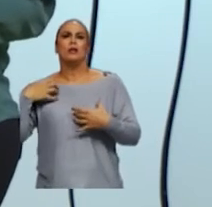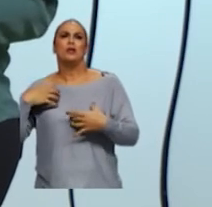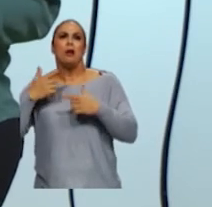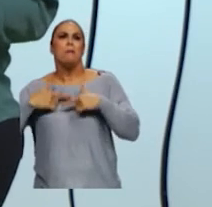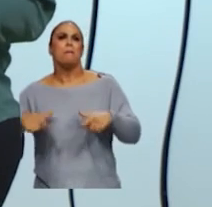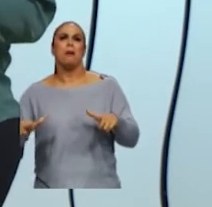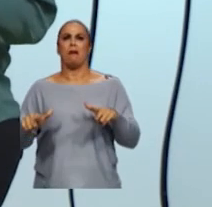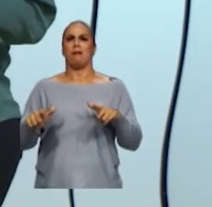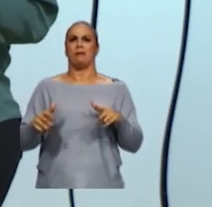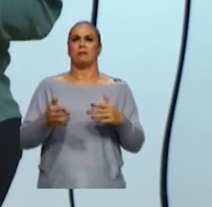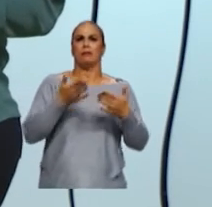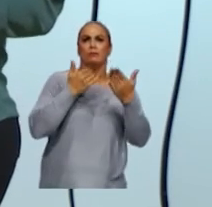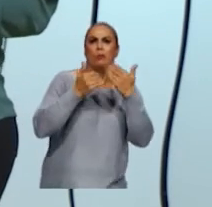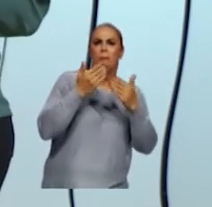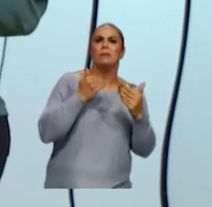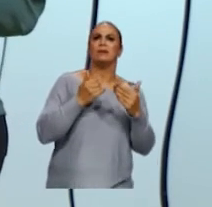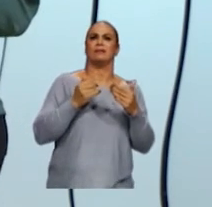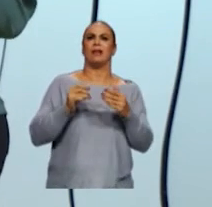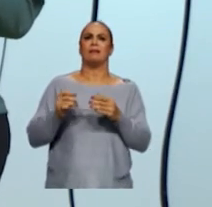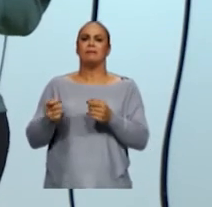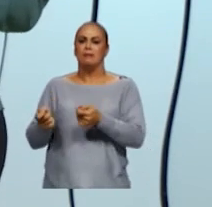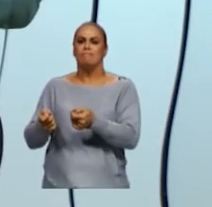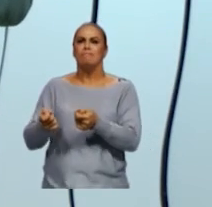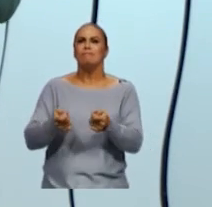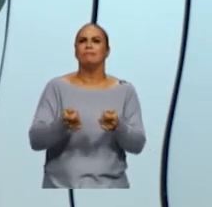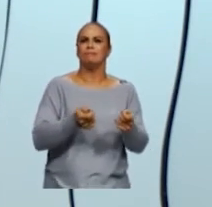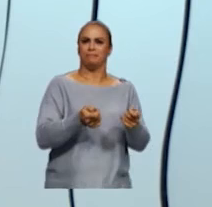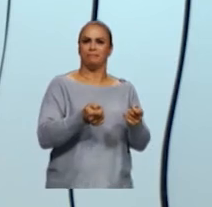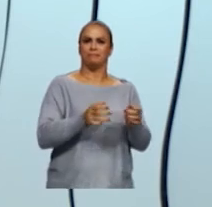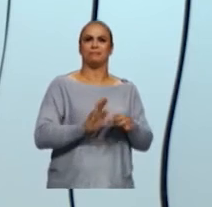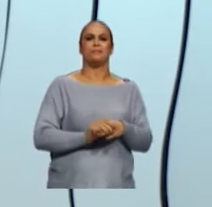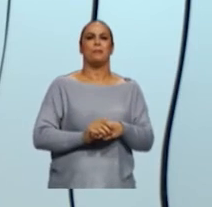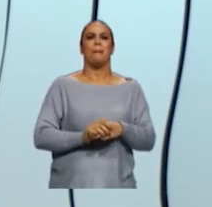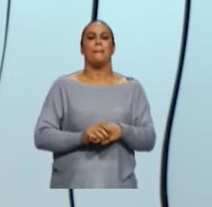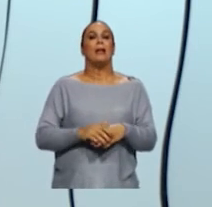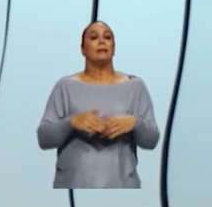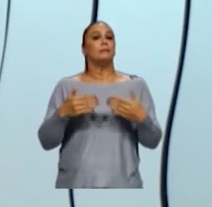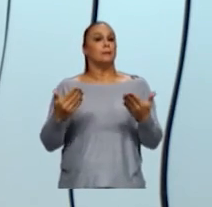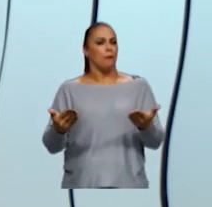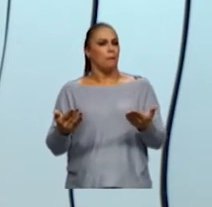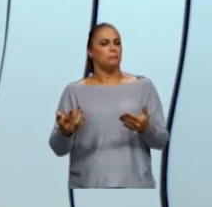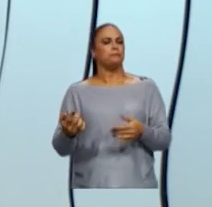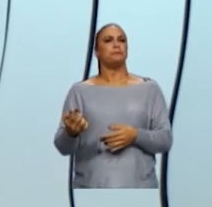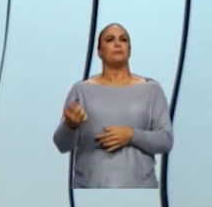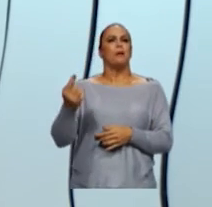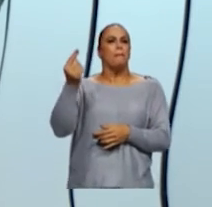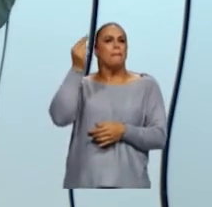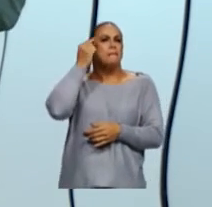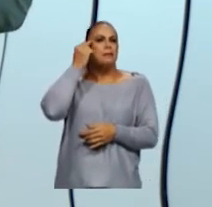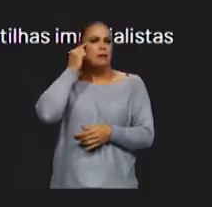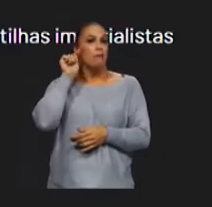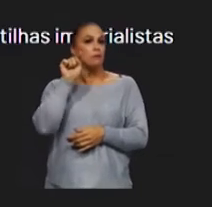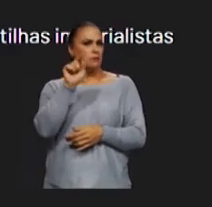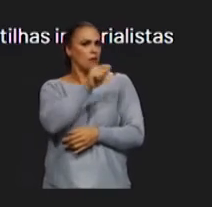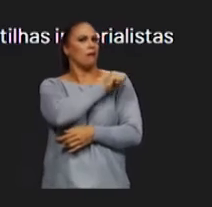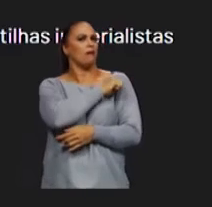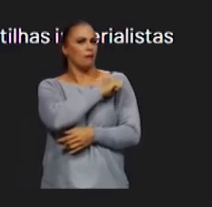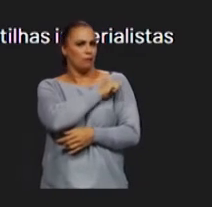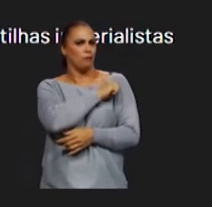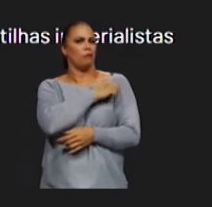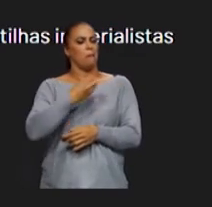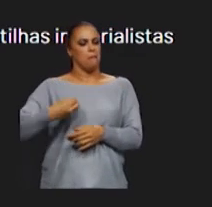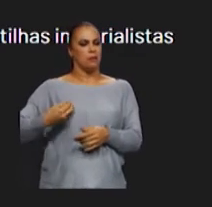um volume maior aí. Para a gente pensar, então, já que você é um estudante que vai participar do Enem, eu trouxe